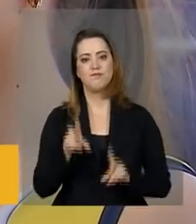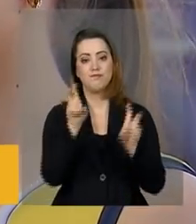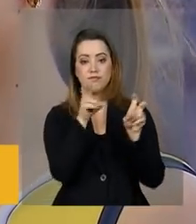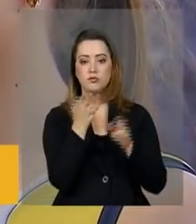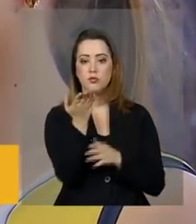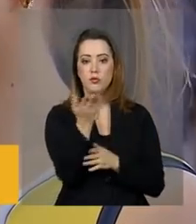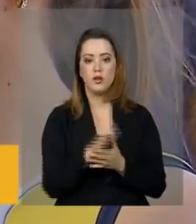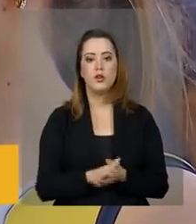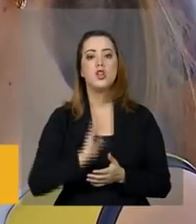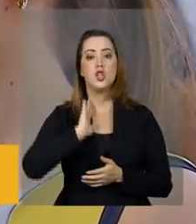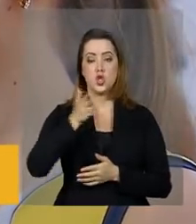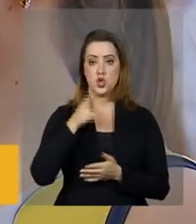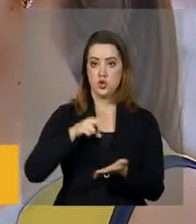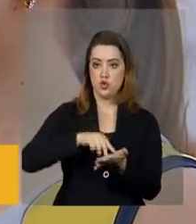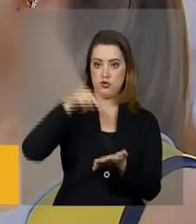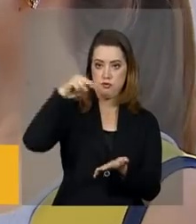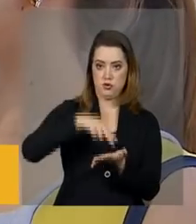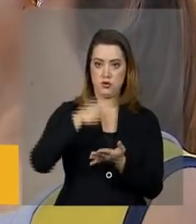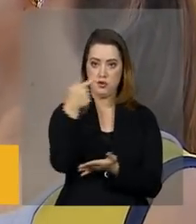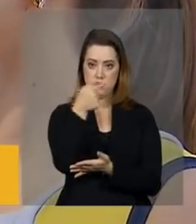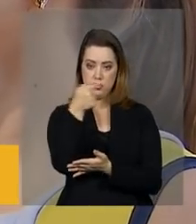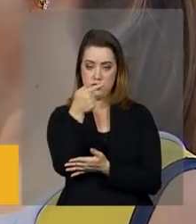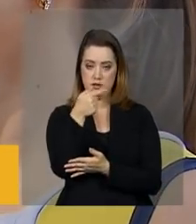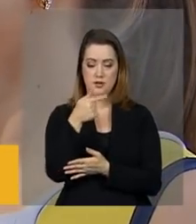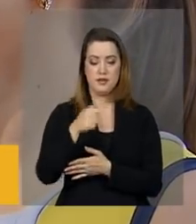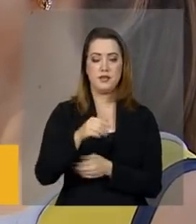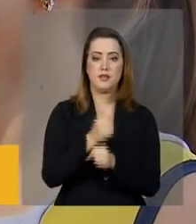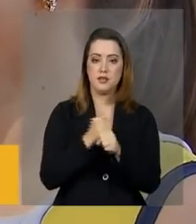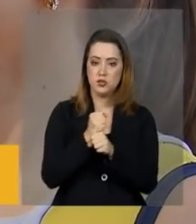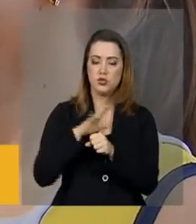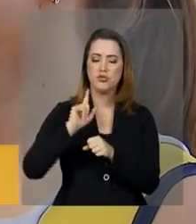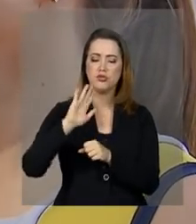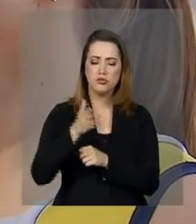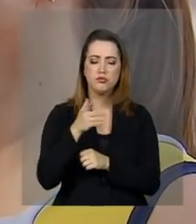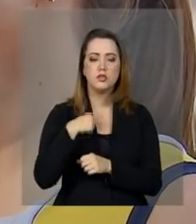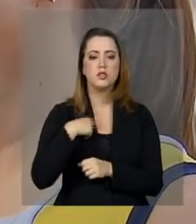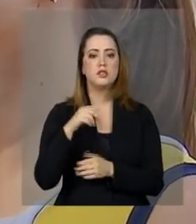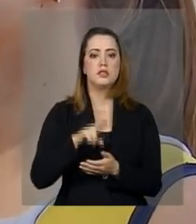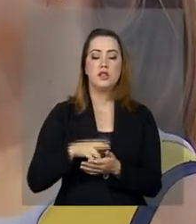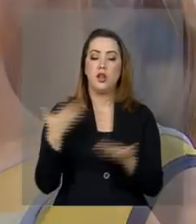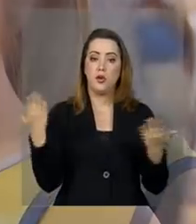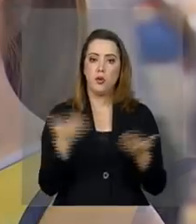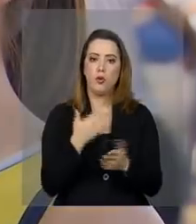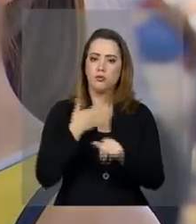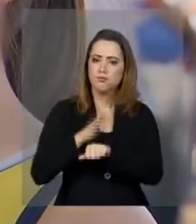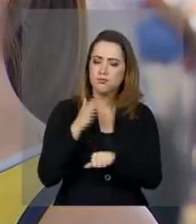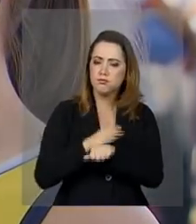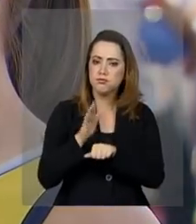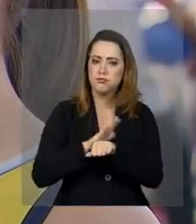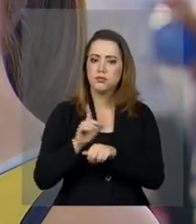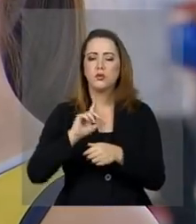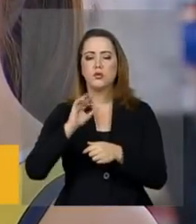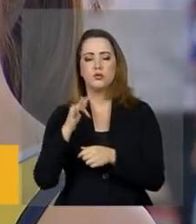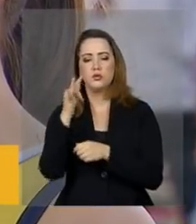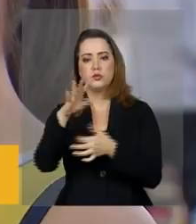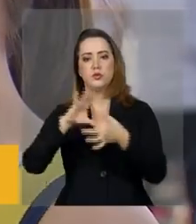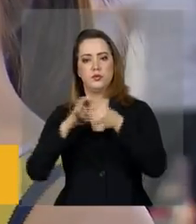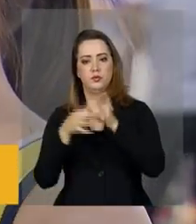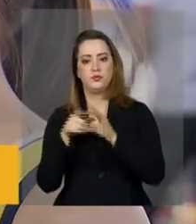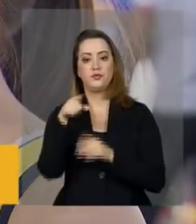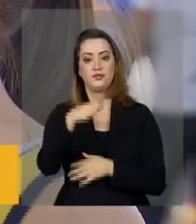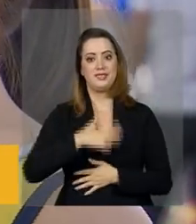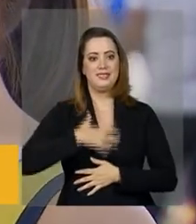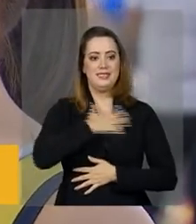7 anos ginástica e ainda estou lutando para continuar e tentar ir para as Olimpíadas também. Eu estou gostando, estou